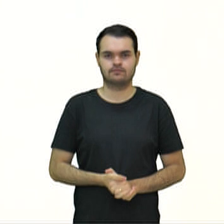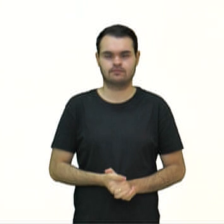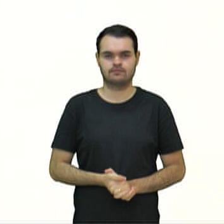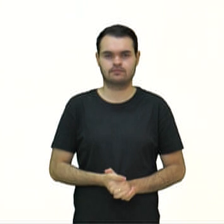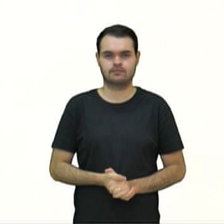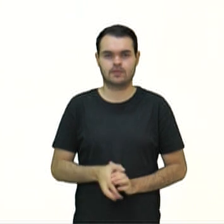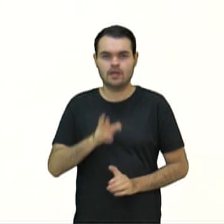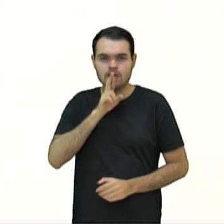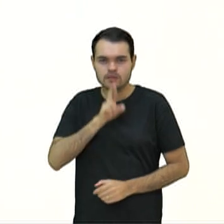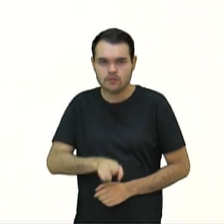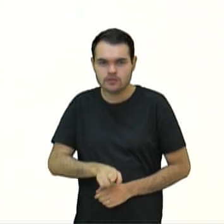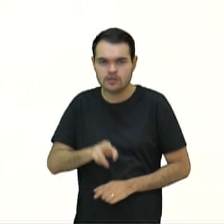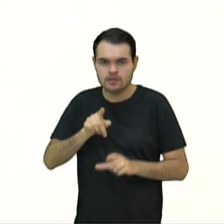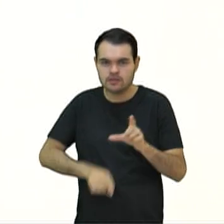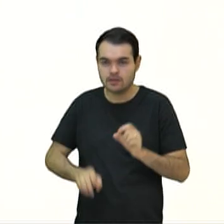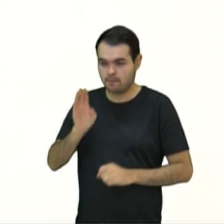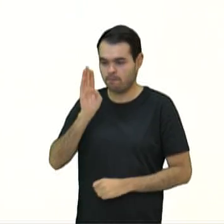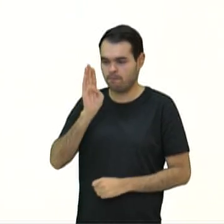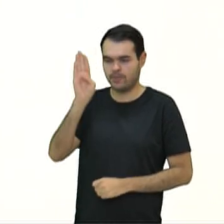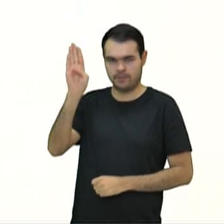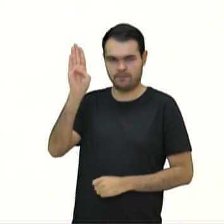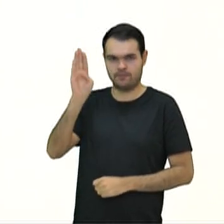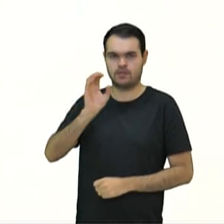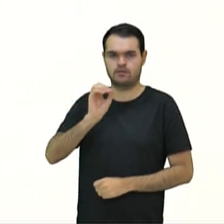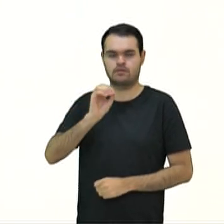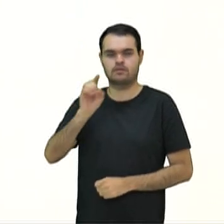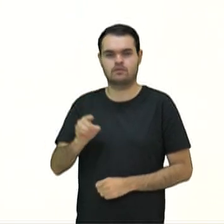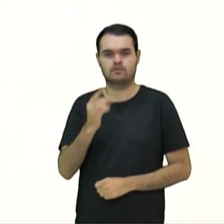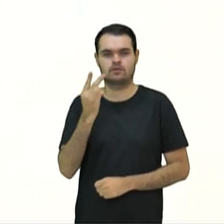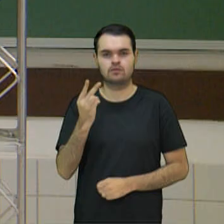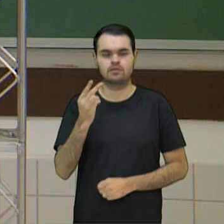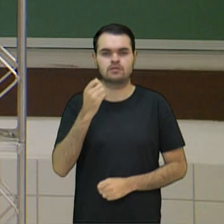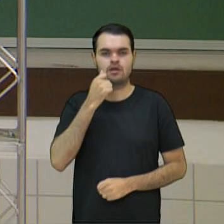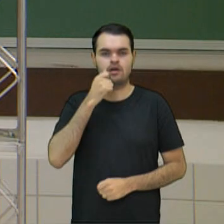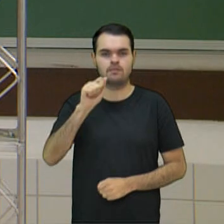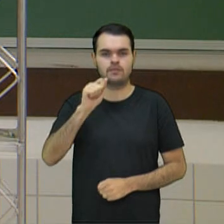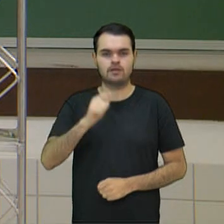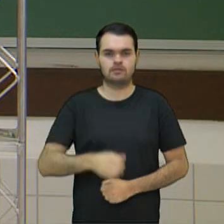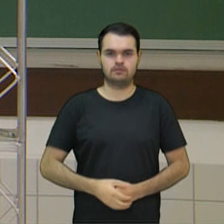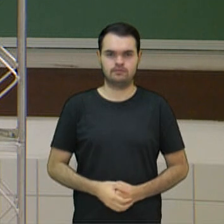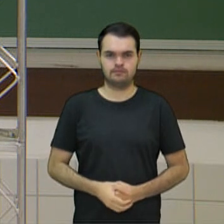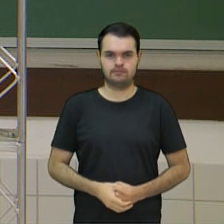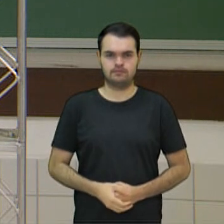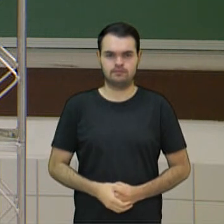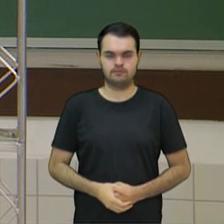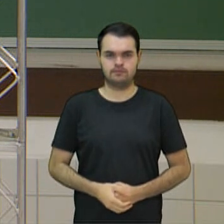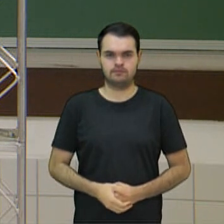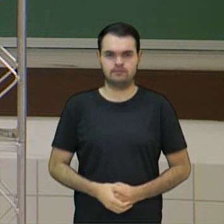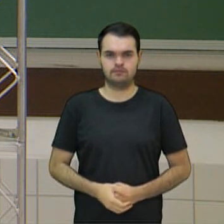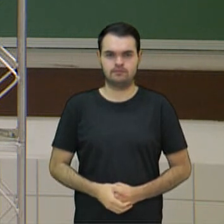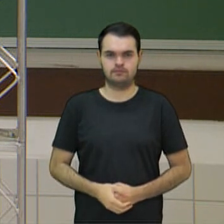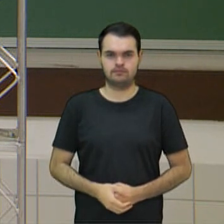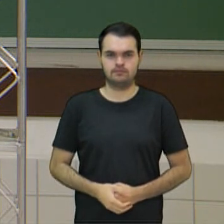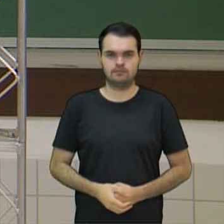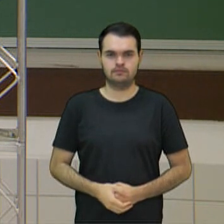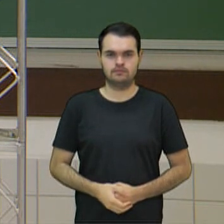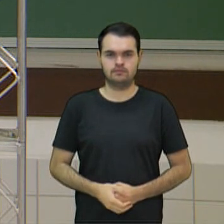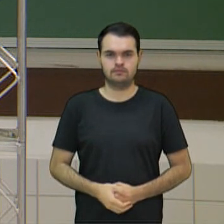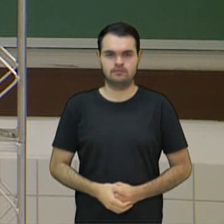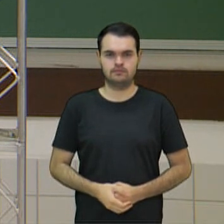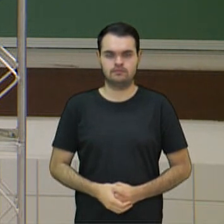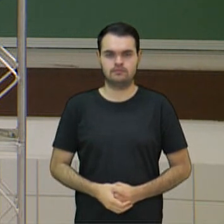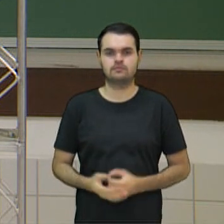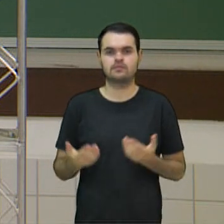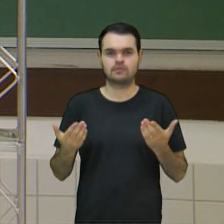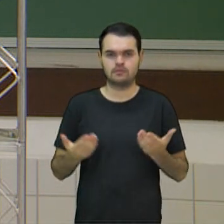alternativa B, né? 0,2 amperes. Então, aí nós vamos